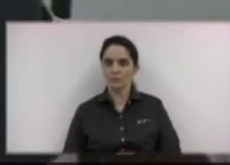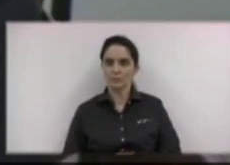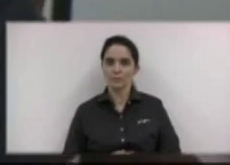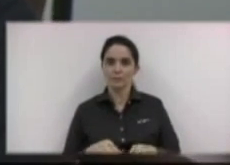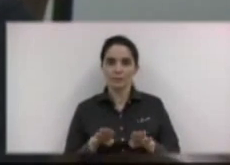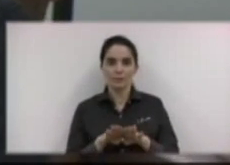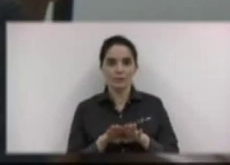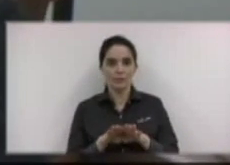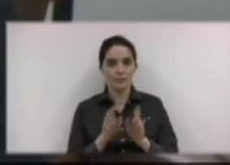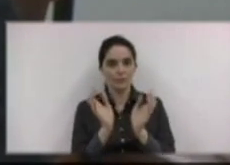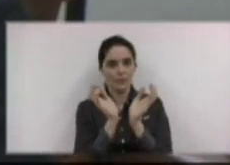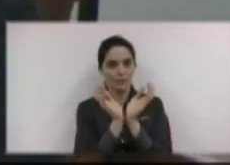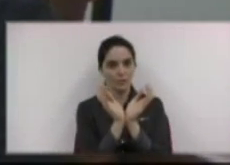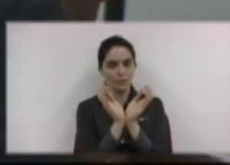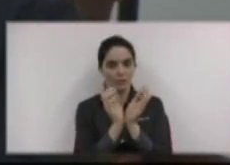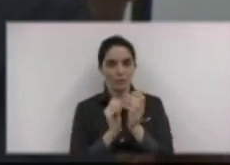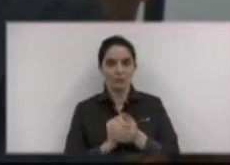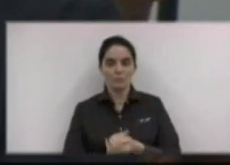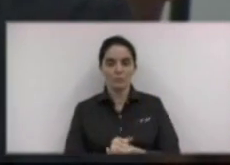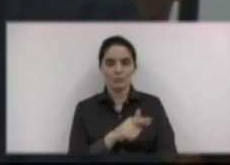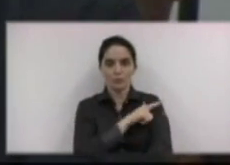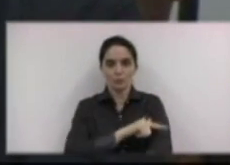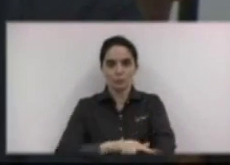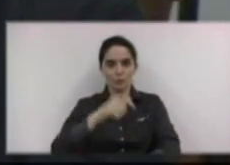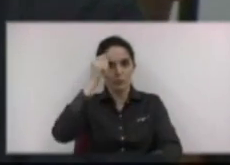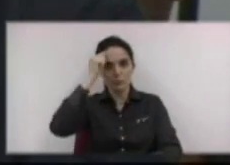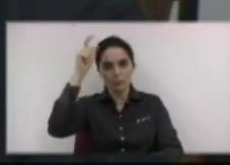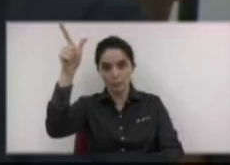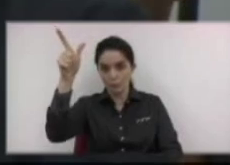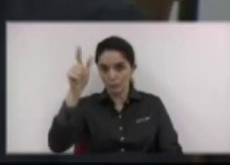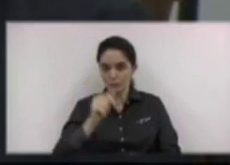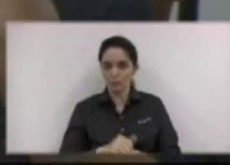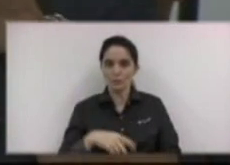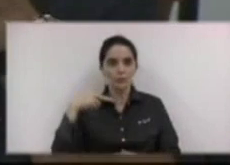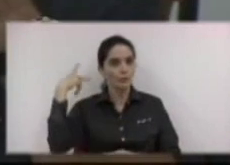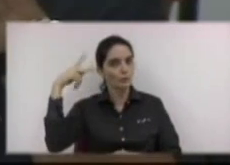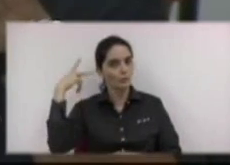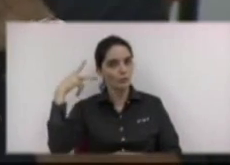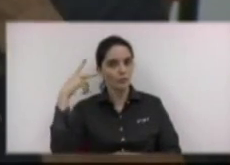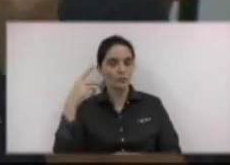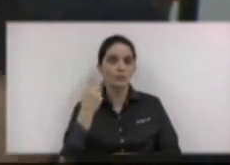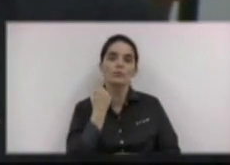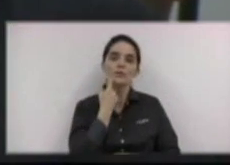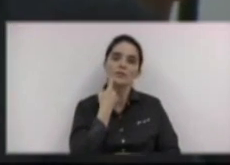de Educação e Cultura para que os vereadores possam comparecer na